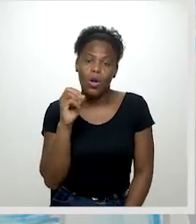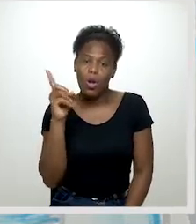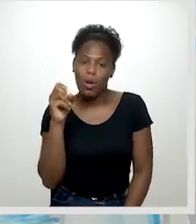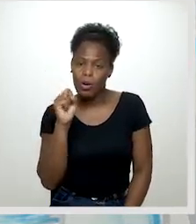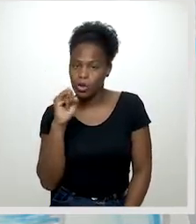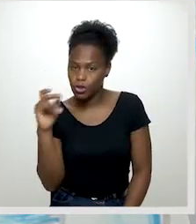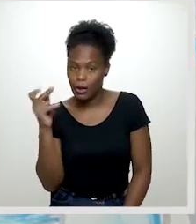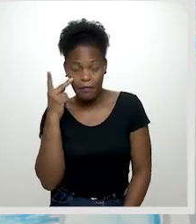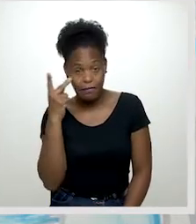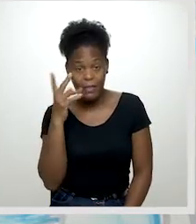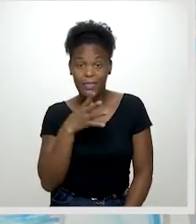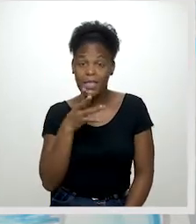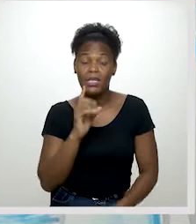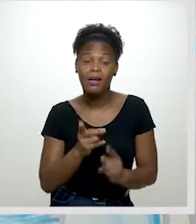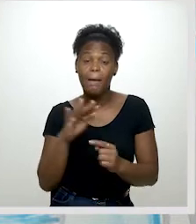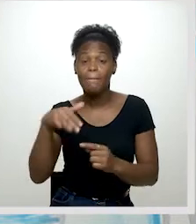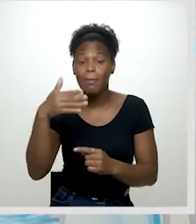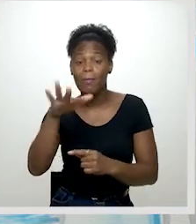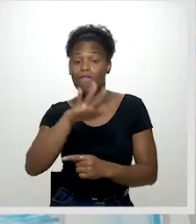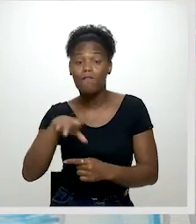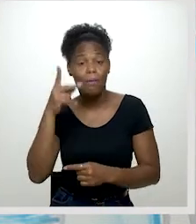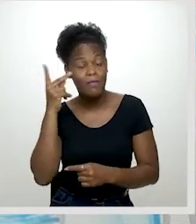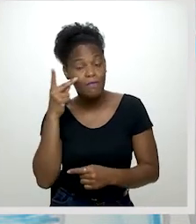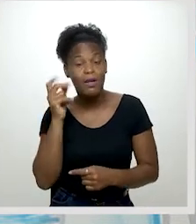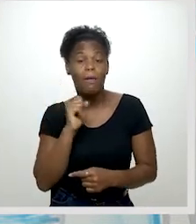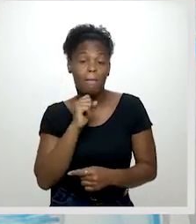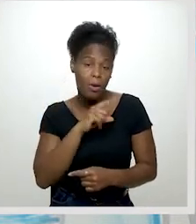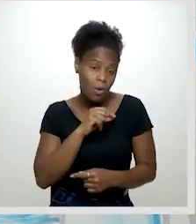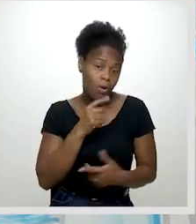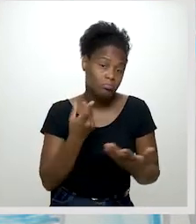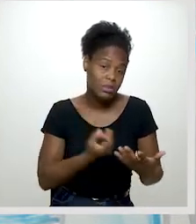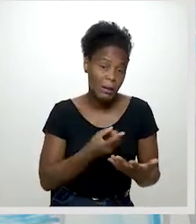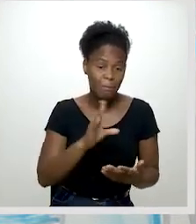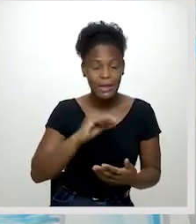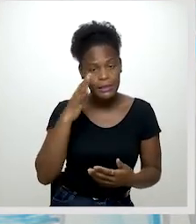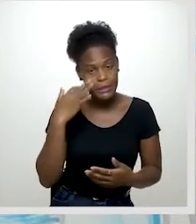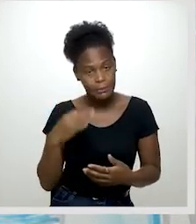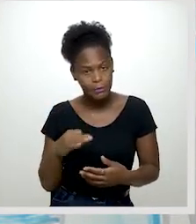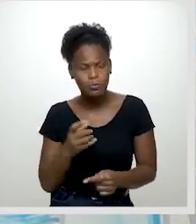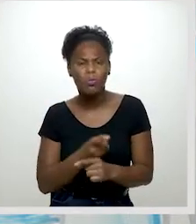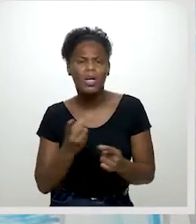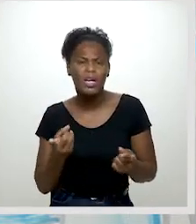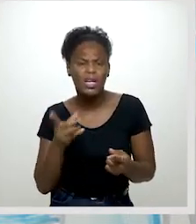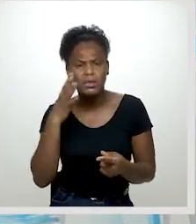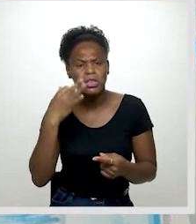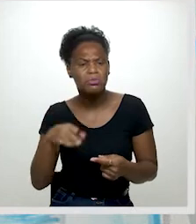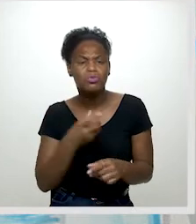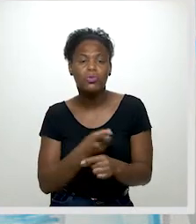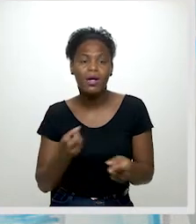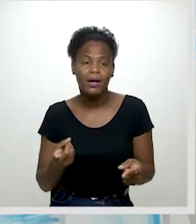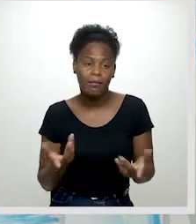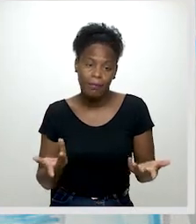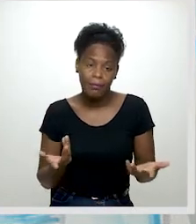que as primeiras formas de vida poderiam ser mais simples. Por que poderiam ser mais